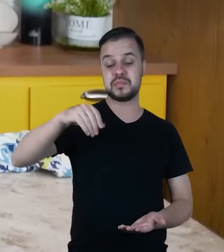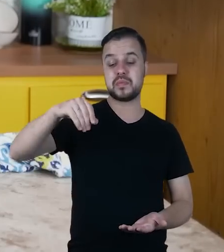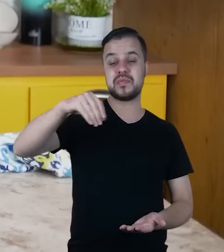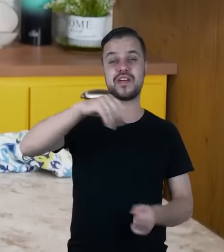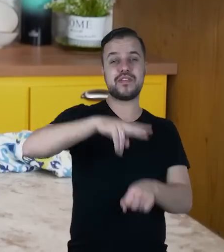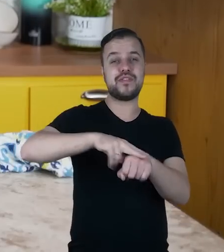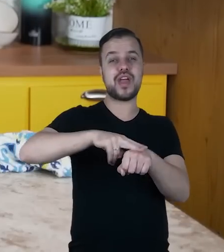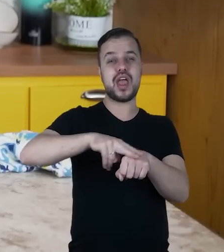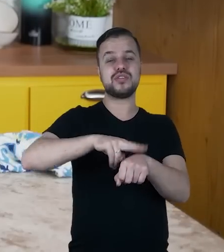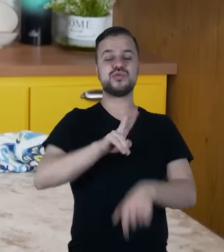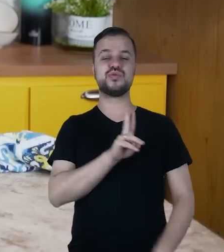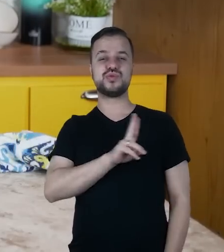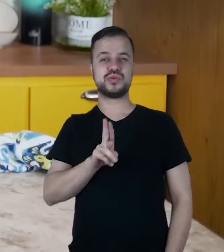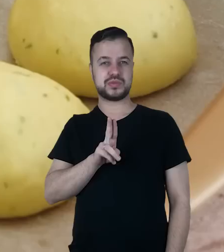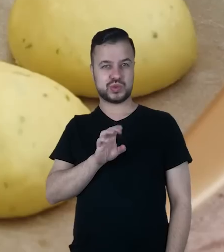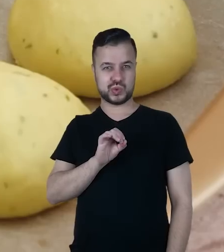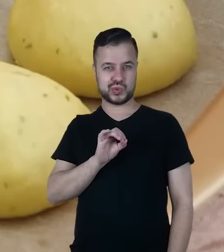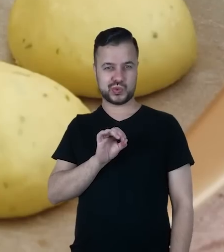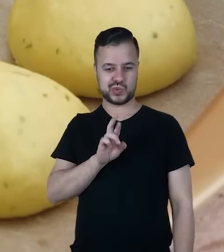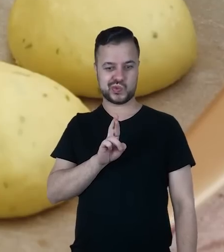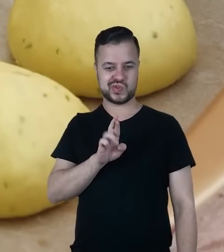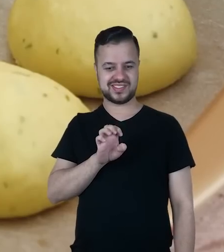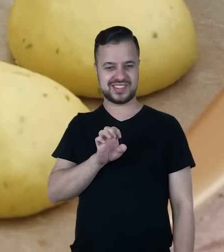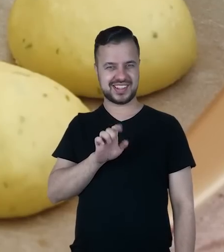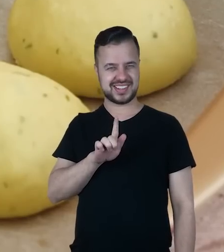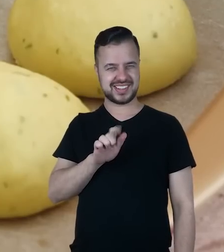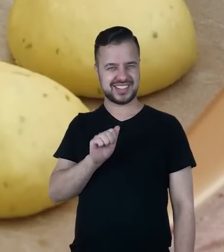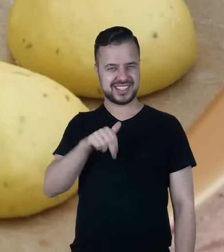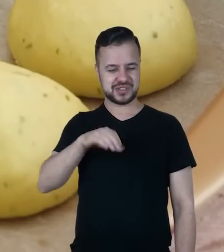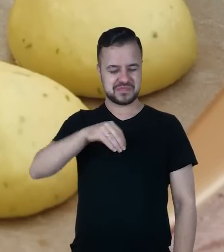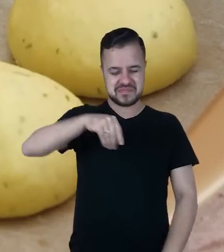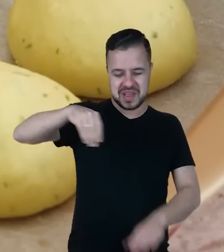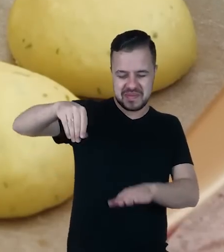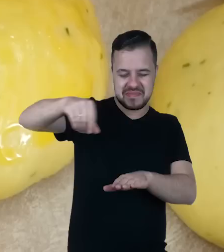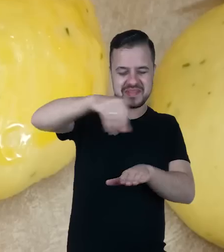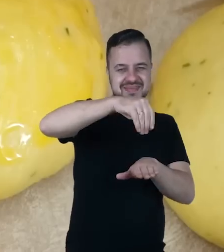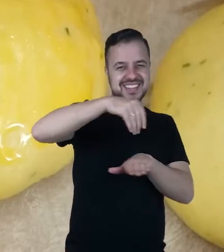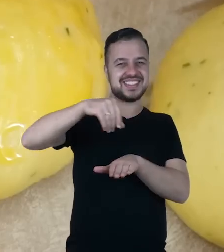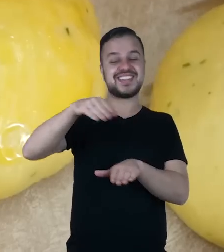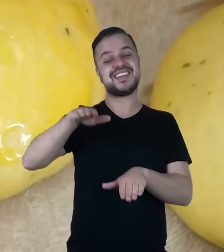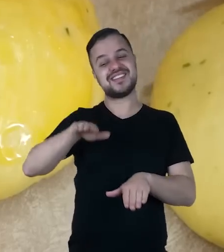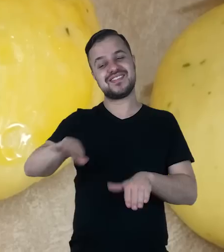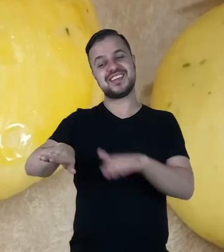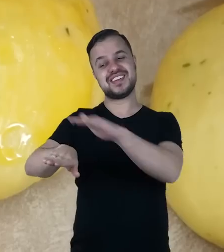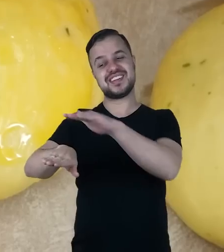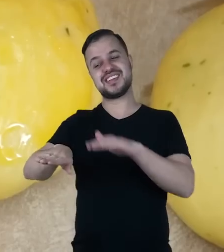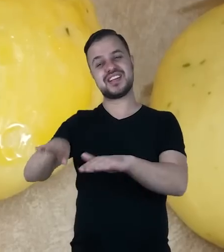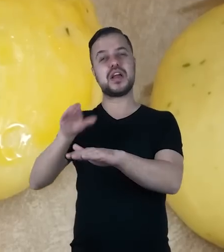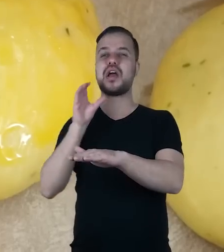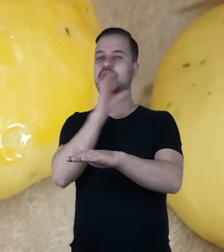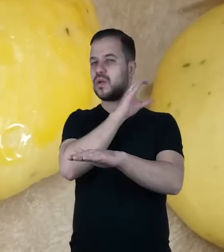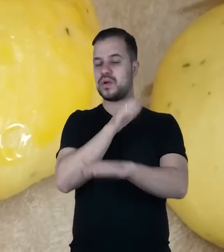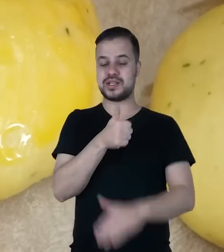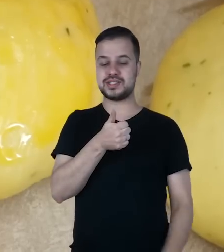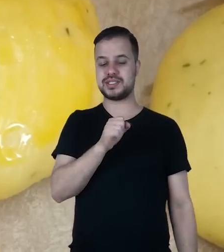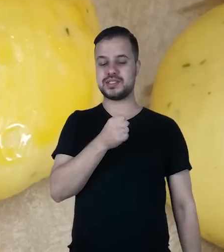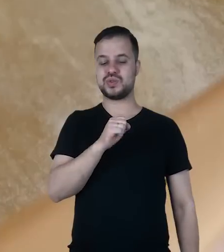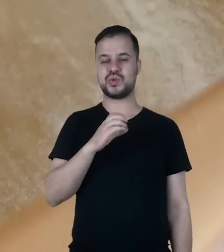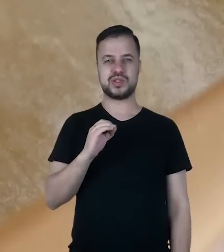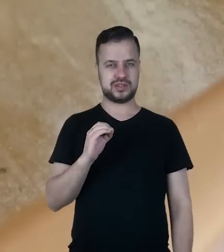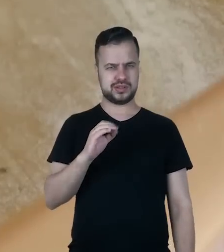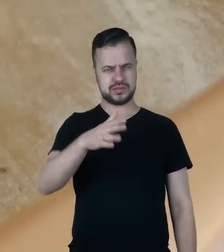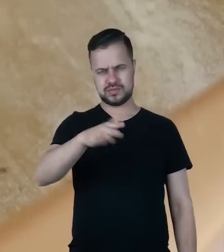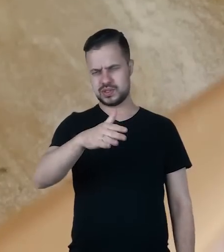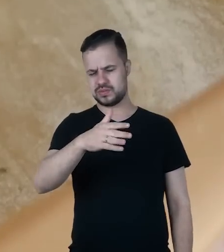Você vem com um pouco de orégano e polvilha aqui na parte de cima. E logo em seguida, você leva ao forno pré-aquecido a 180